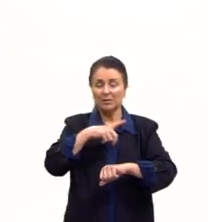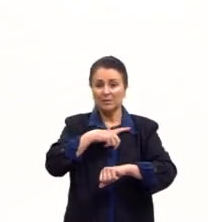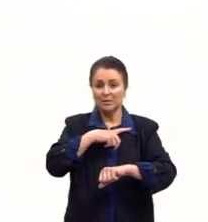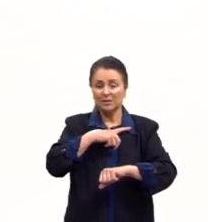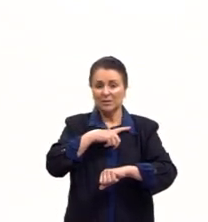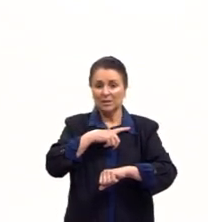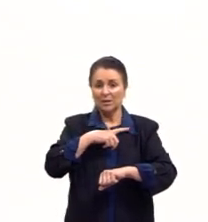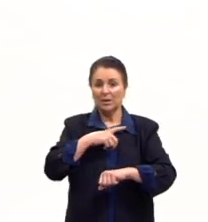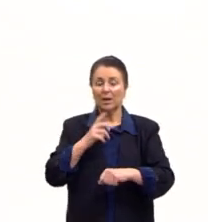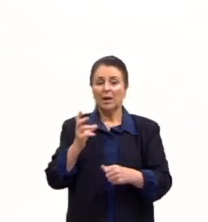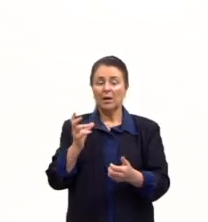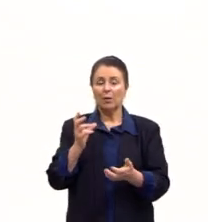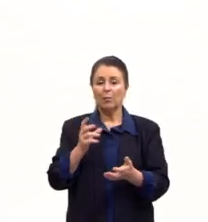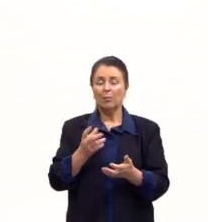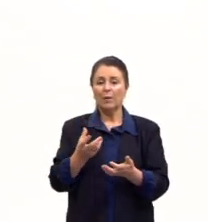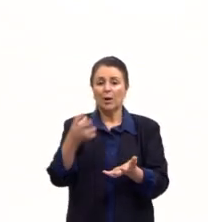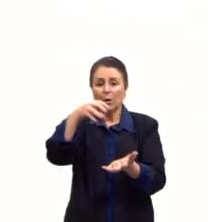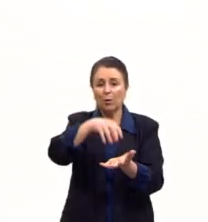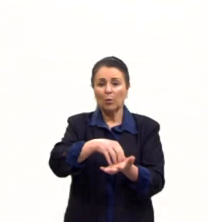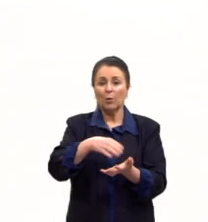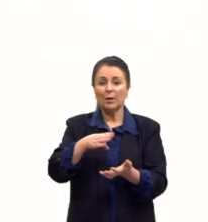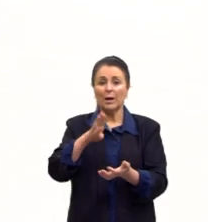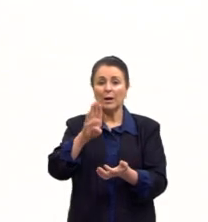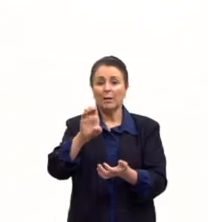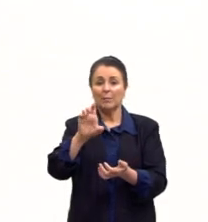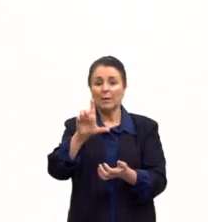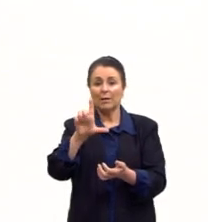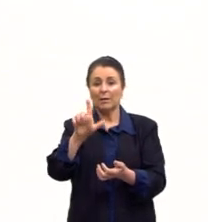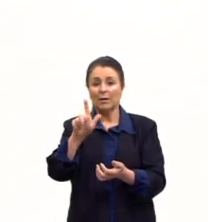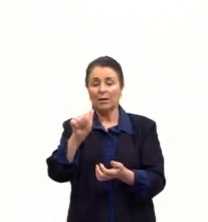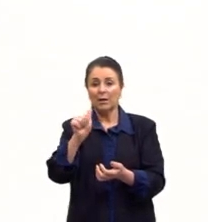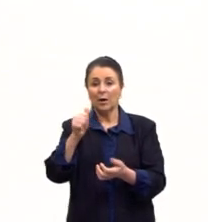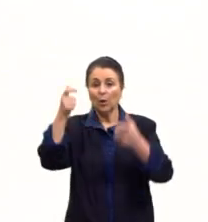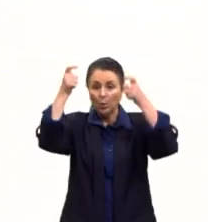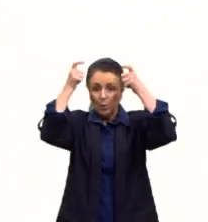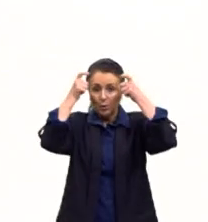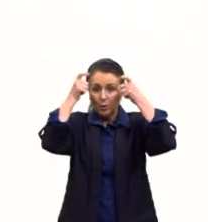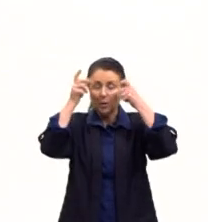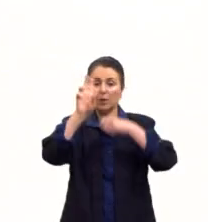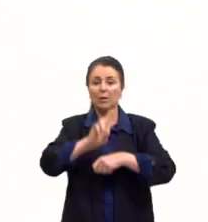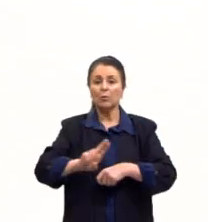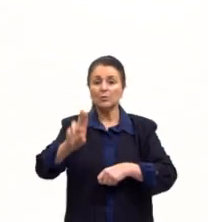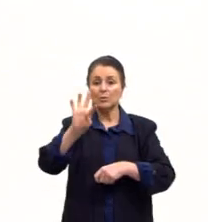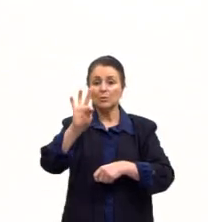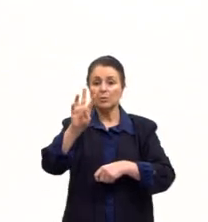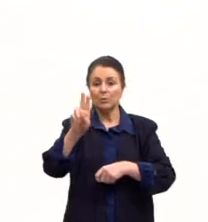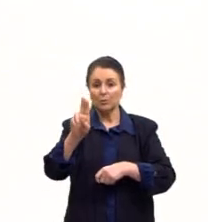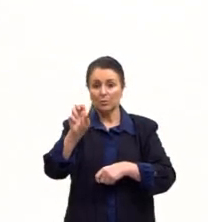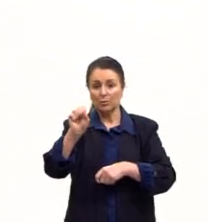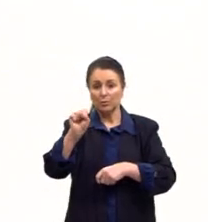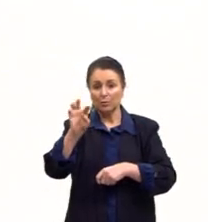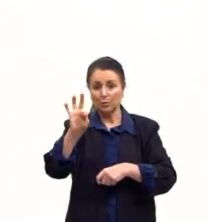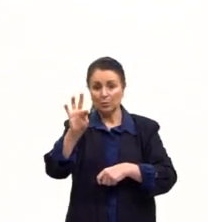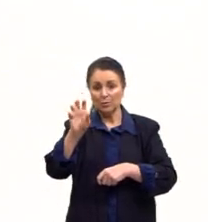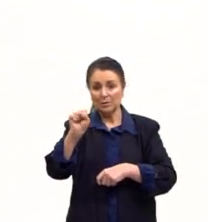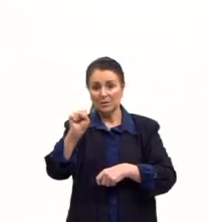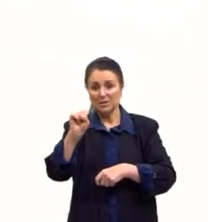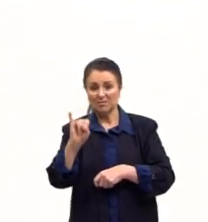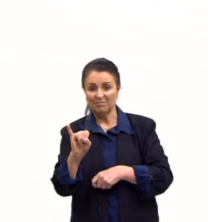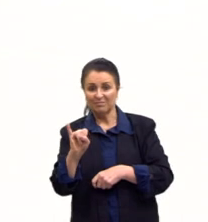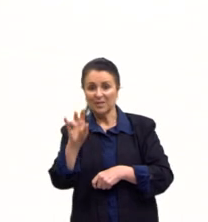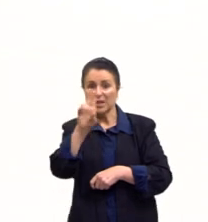Ruanda ele era colónia belga E aí os Belgas né o rei belga utiliza os tu disse como mão-de-obra